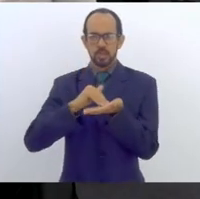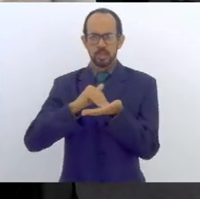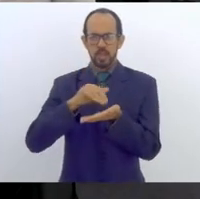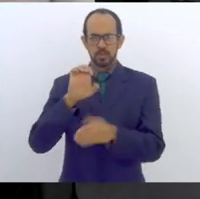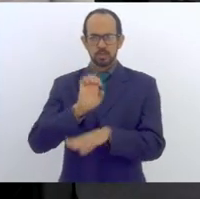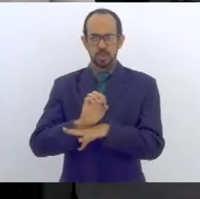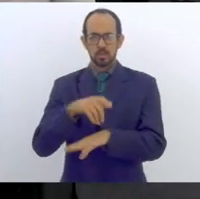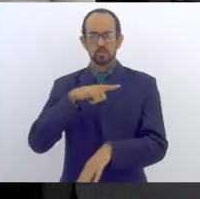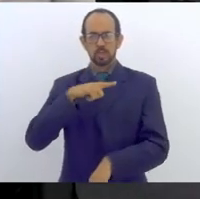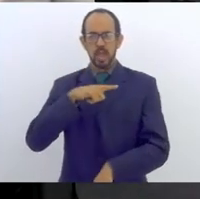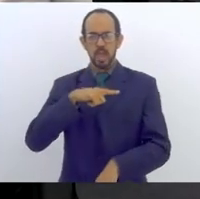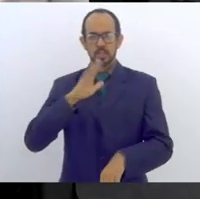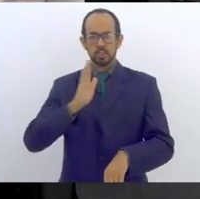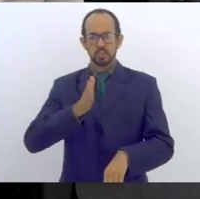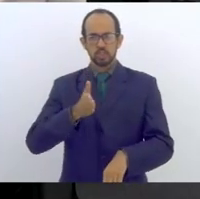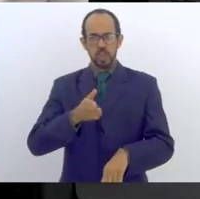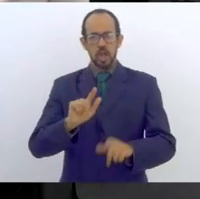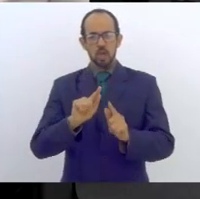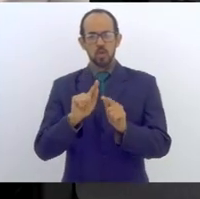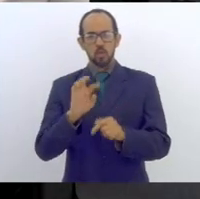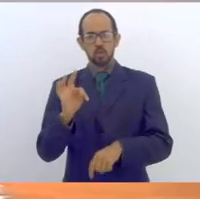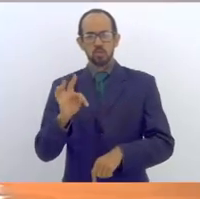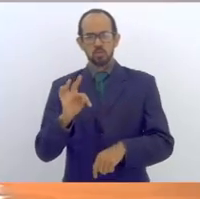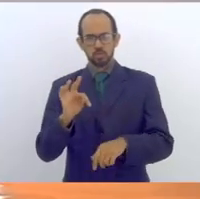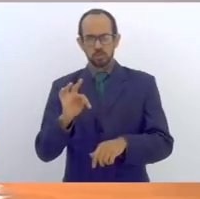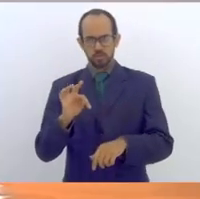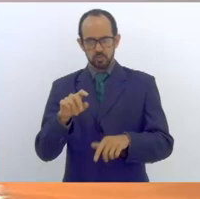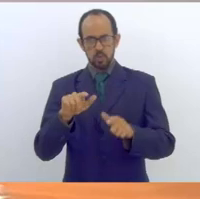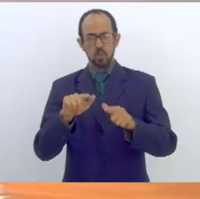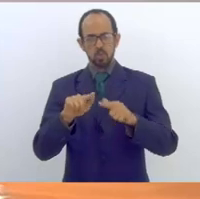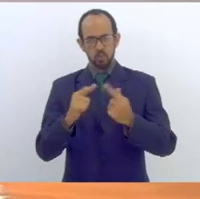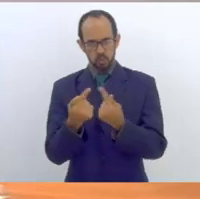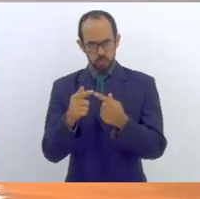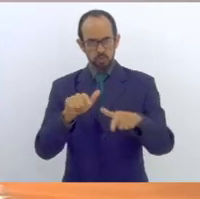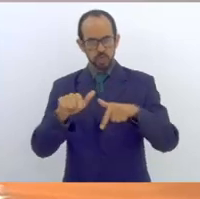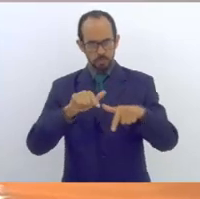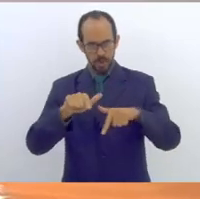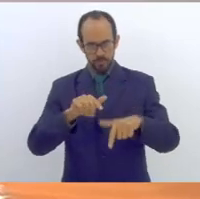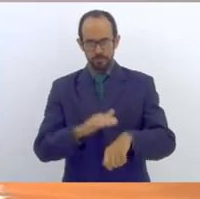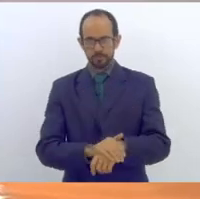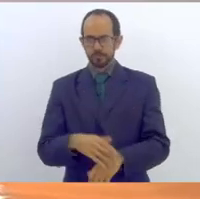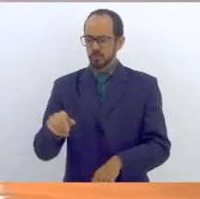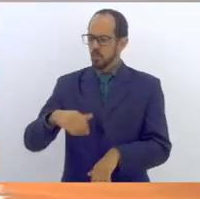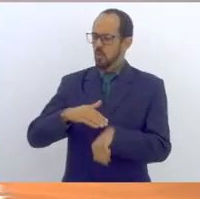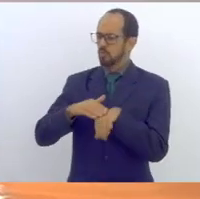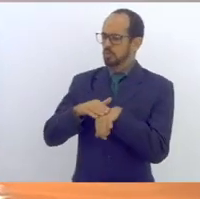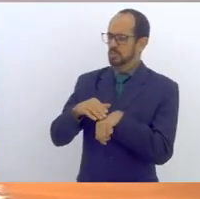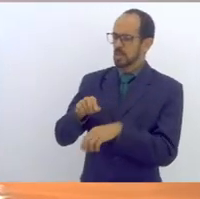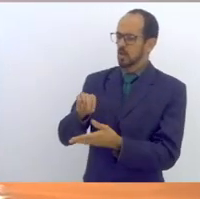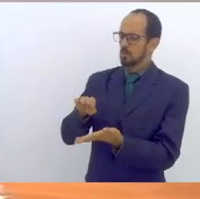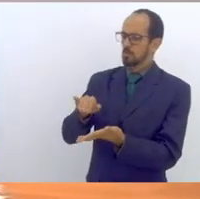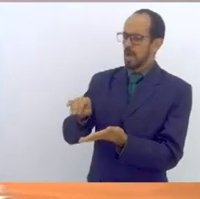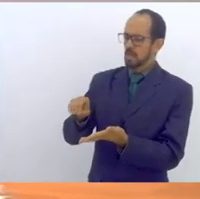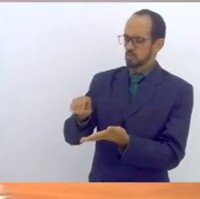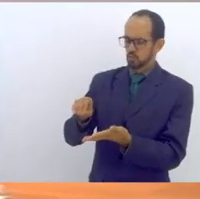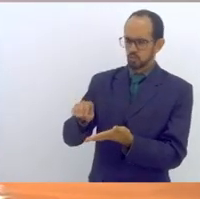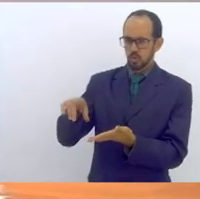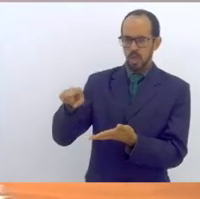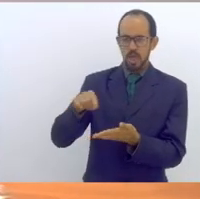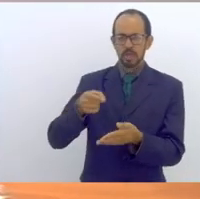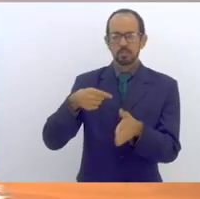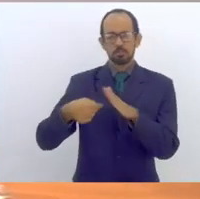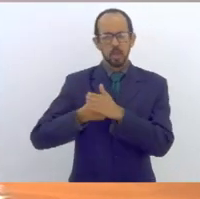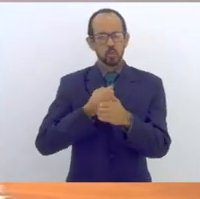em atividade um grupo de trabalho aí eu conversei com um deputado Márcio Gualberto falou assim mas é alérgico não vai participar eu falei calma